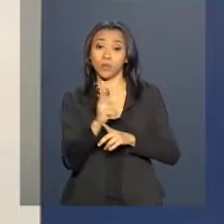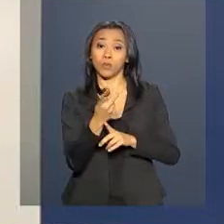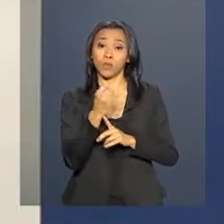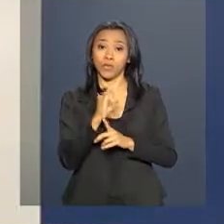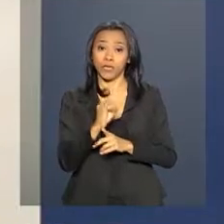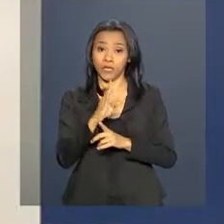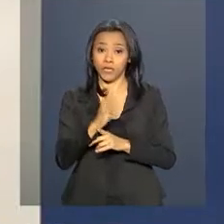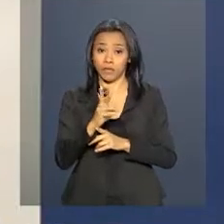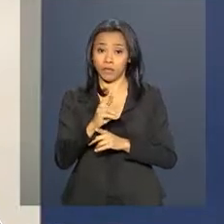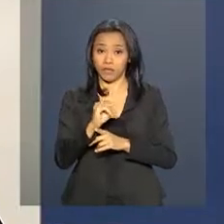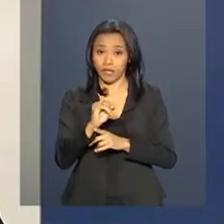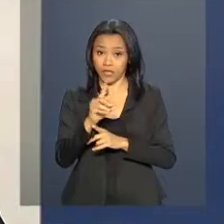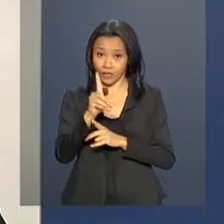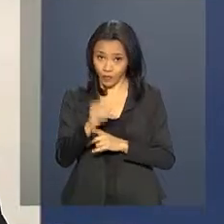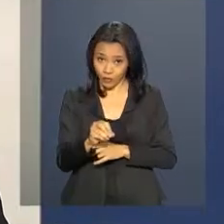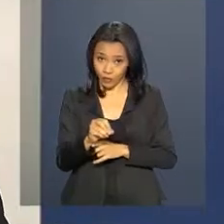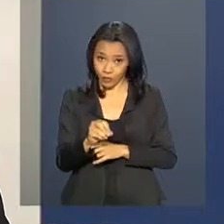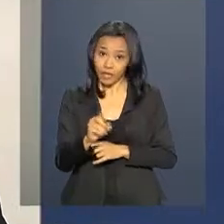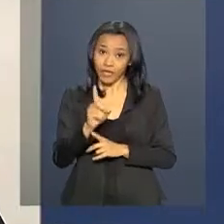ser